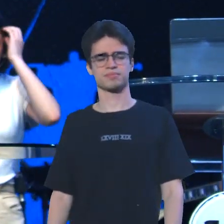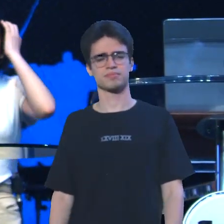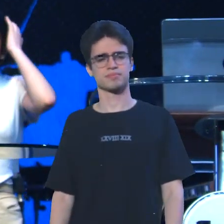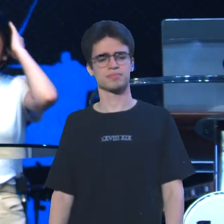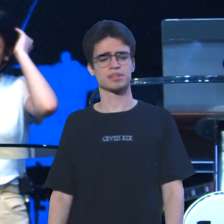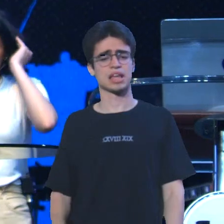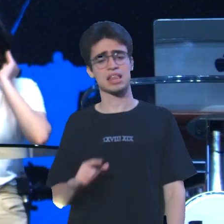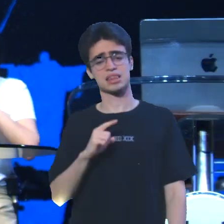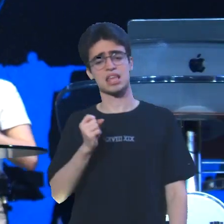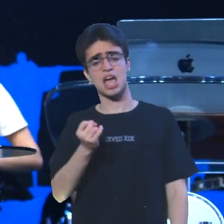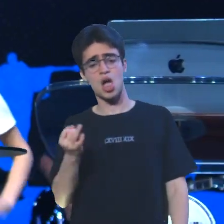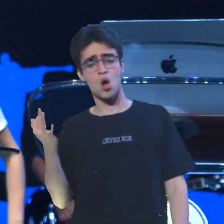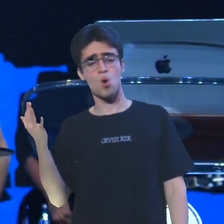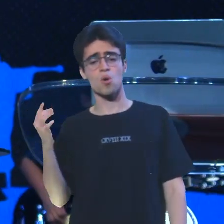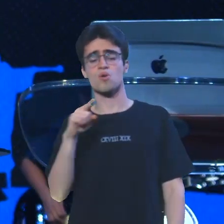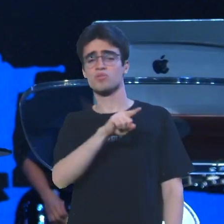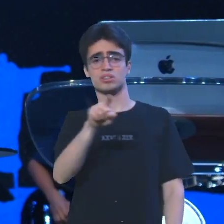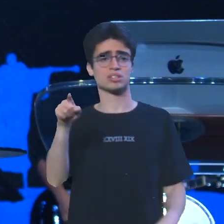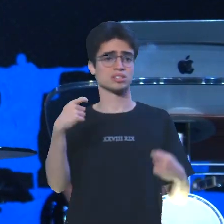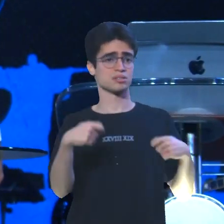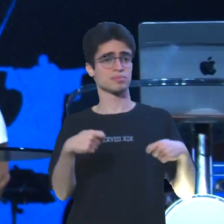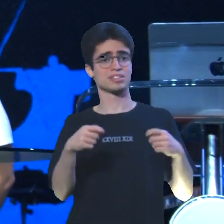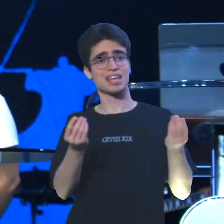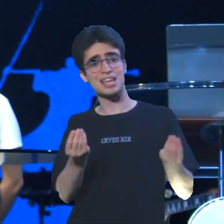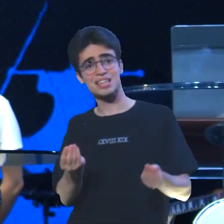Existem coisas que você precisa entregar para o Senhor.